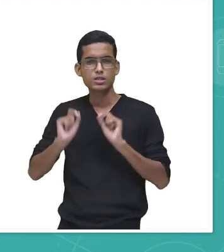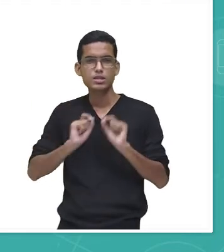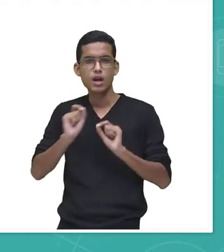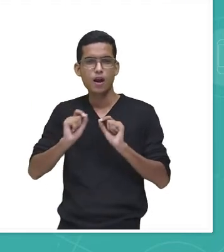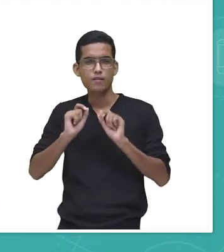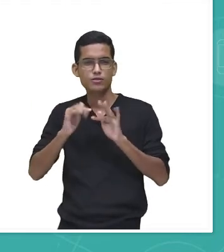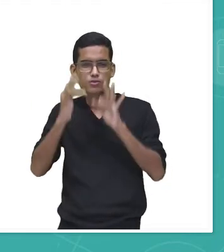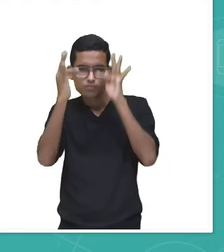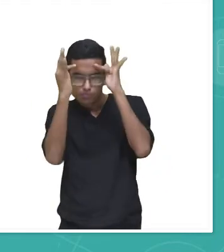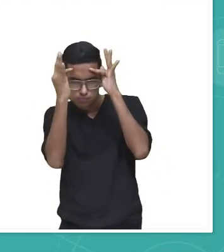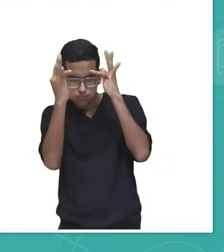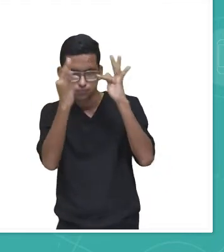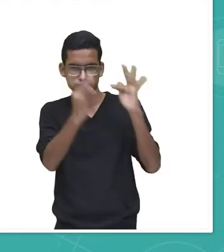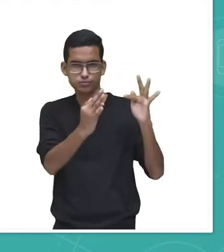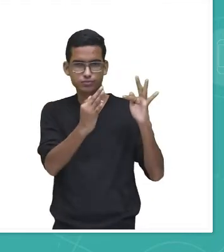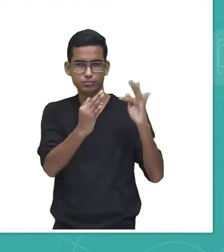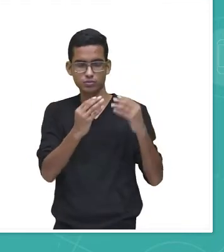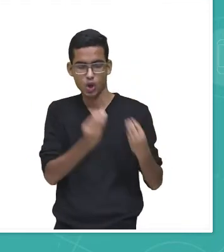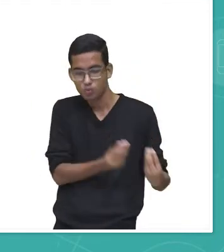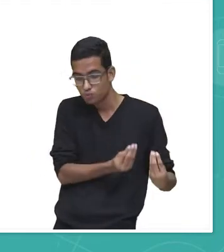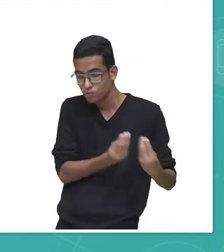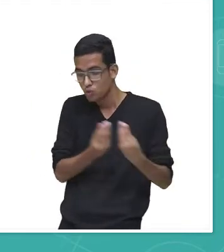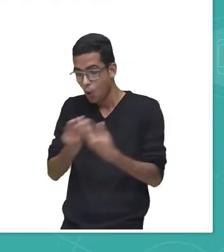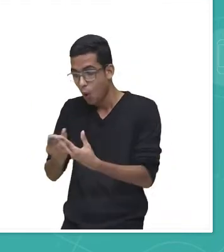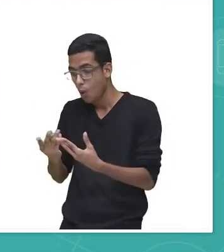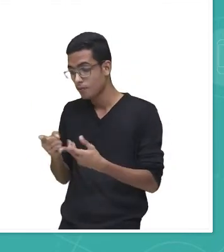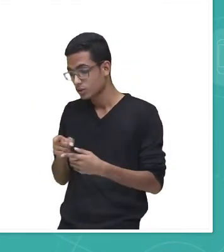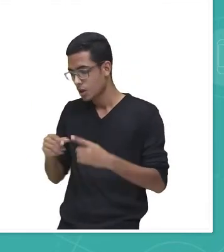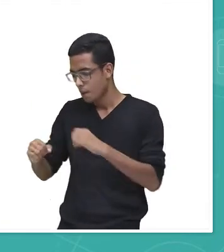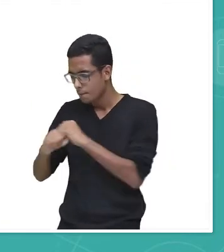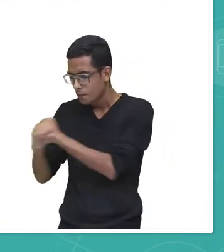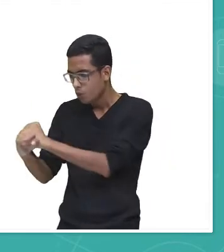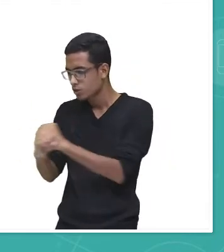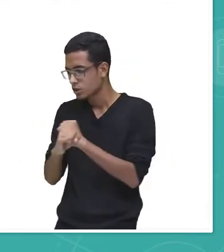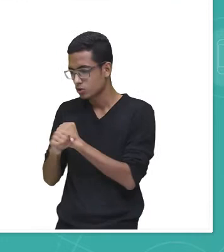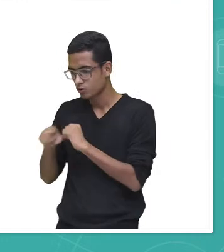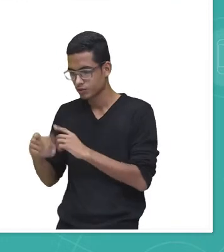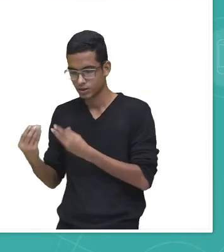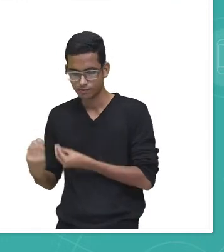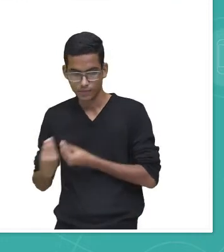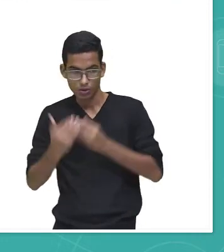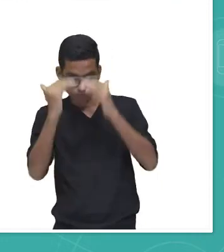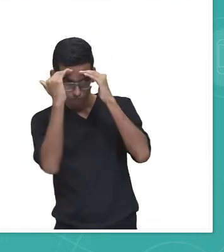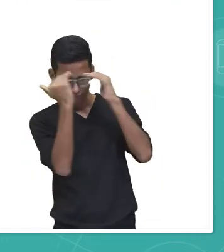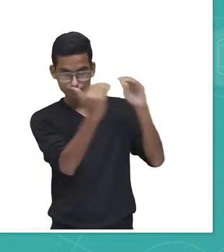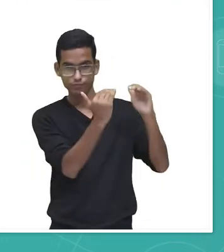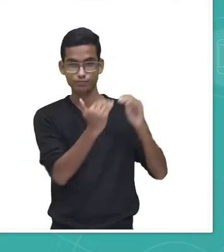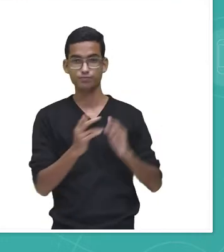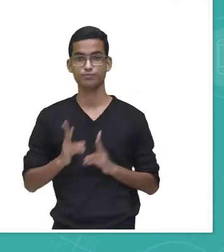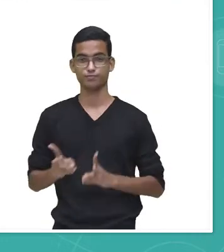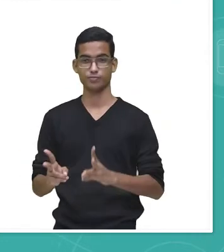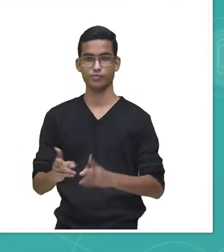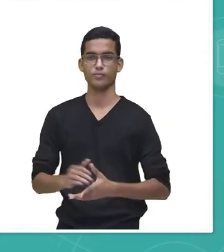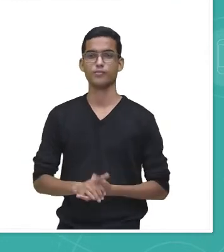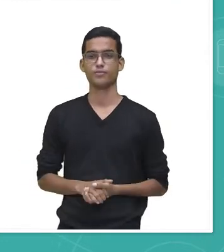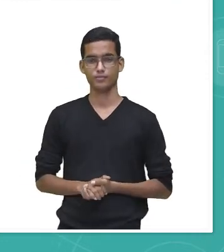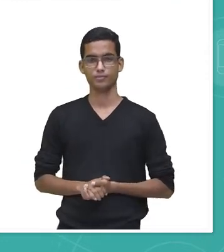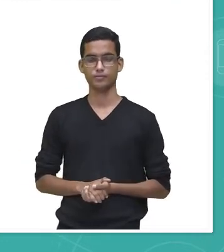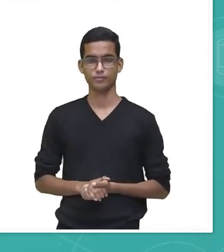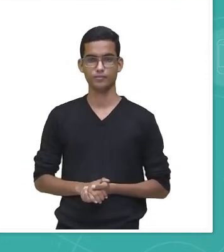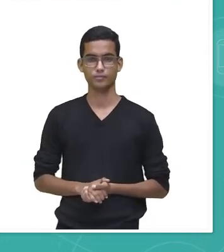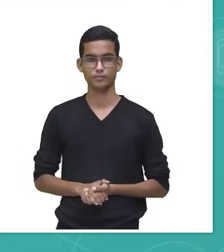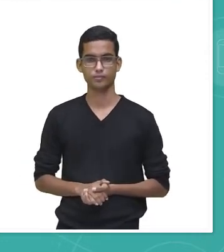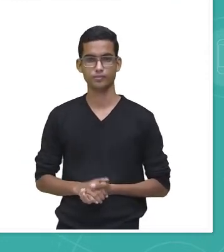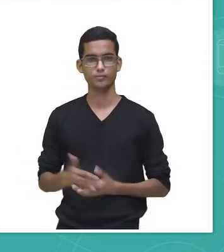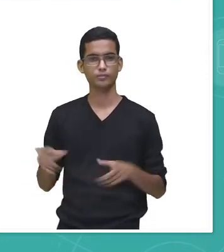você proteção e você me dá ali a sua obediência, certo? Então, vamos continuar então? E vamos falar